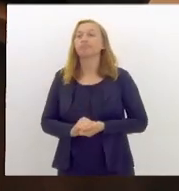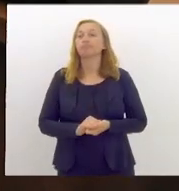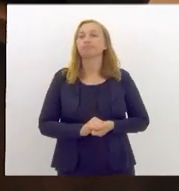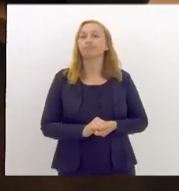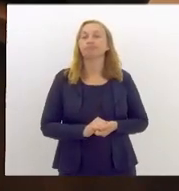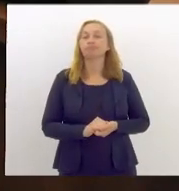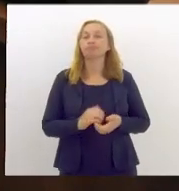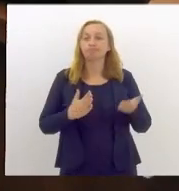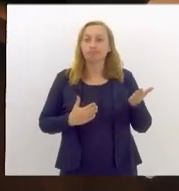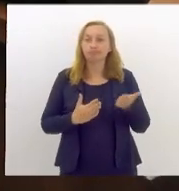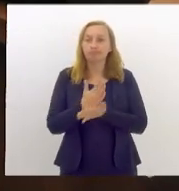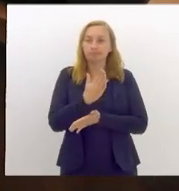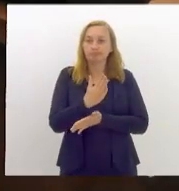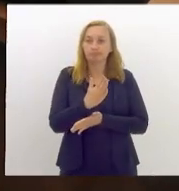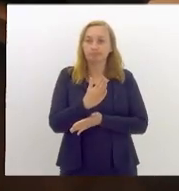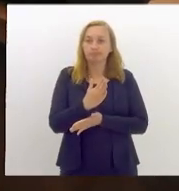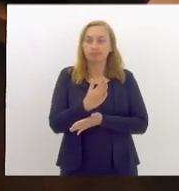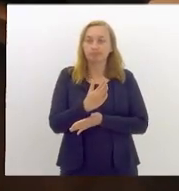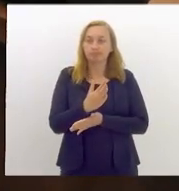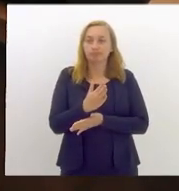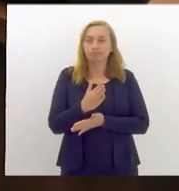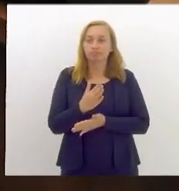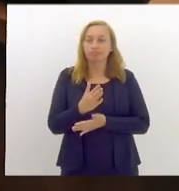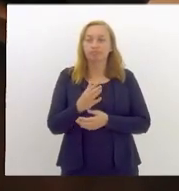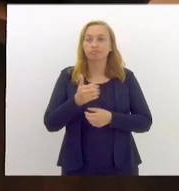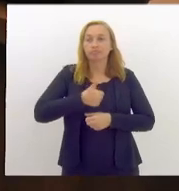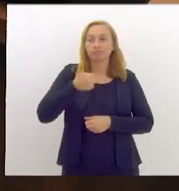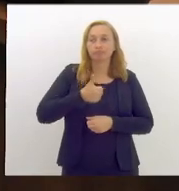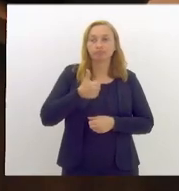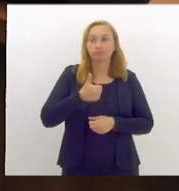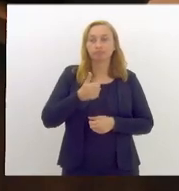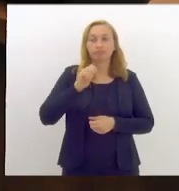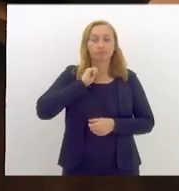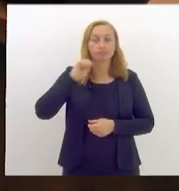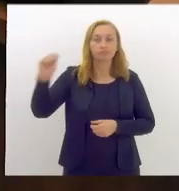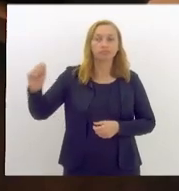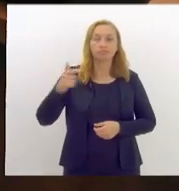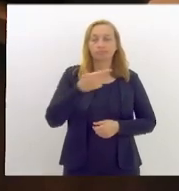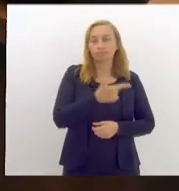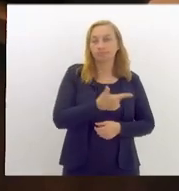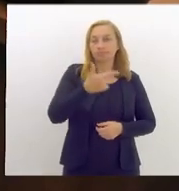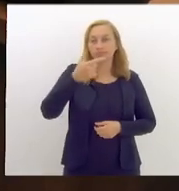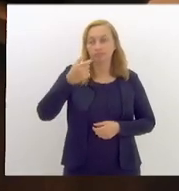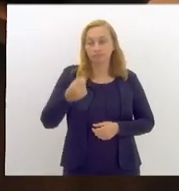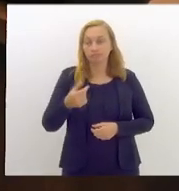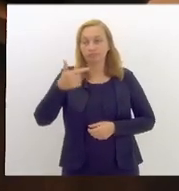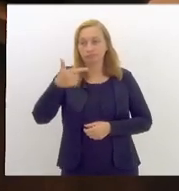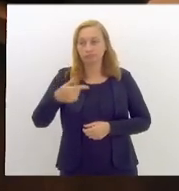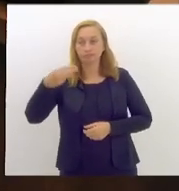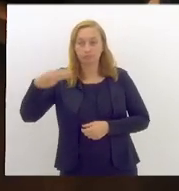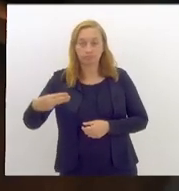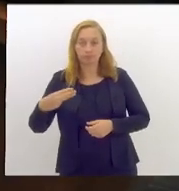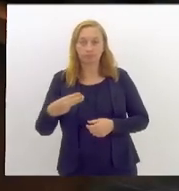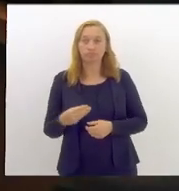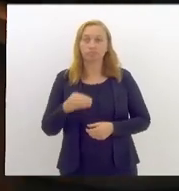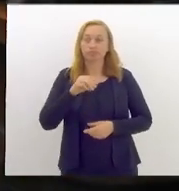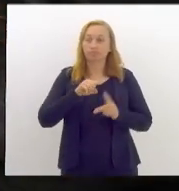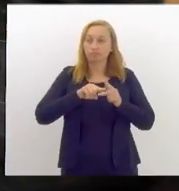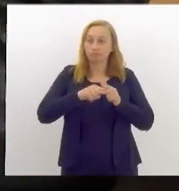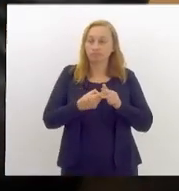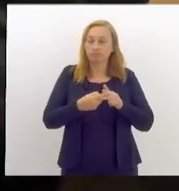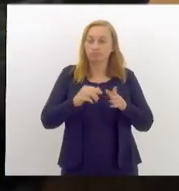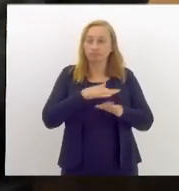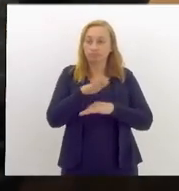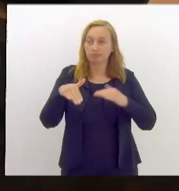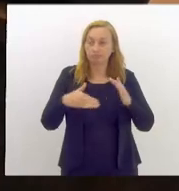aprovou que a partir de primeiro de abril de 2023 o reajuste